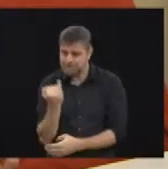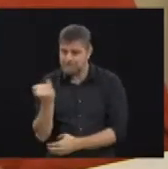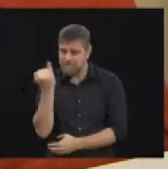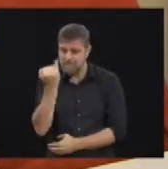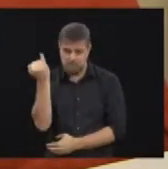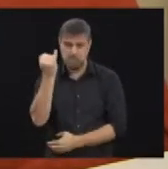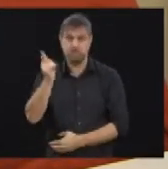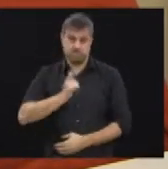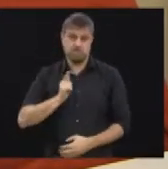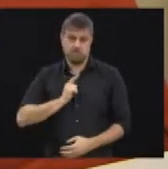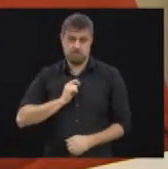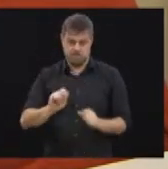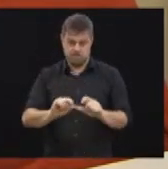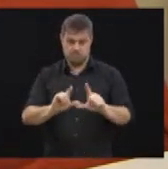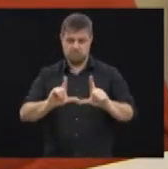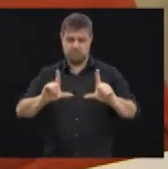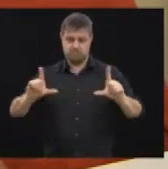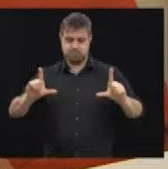ali dentro.